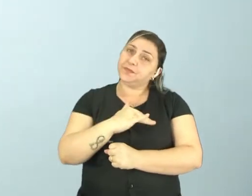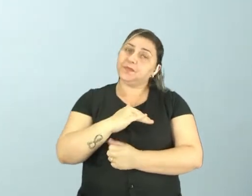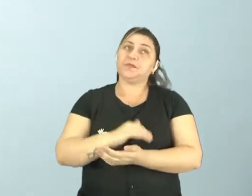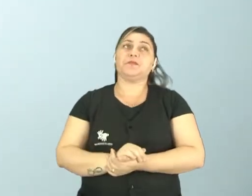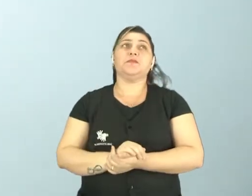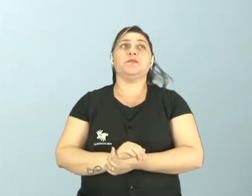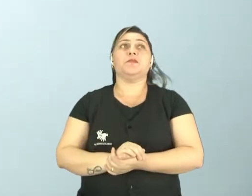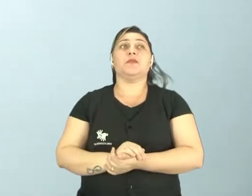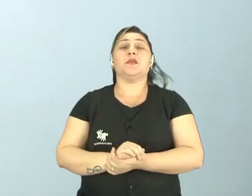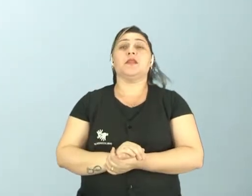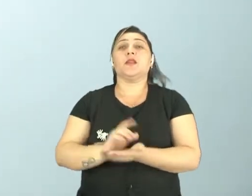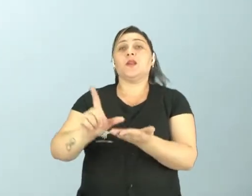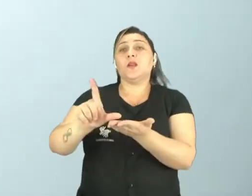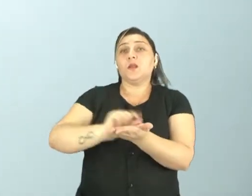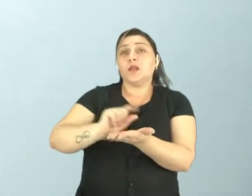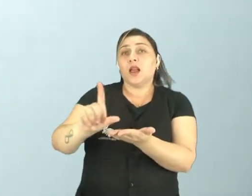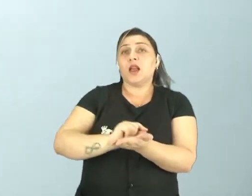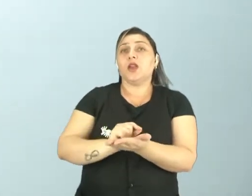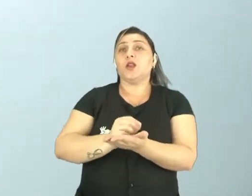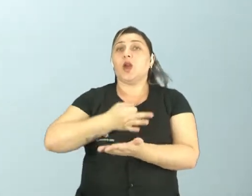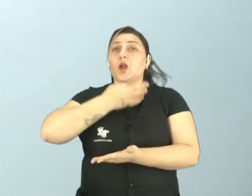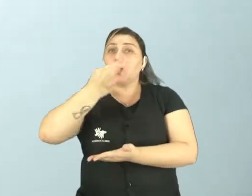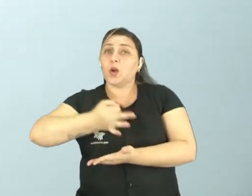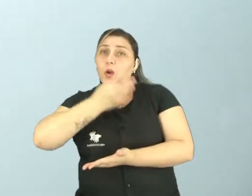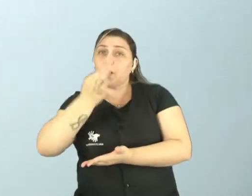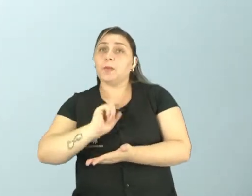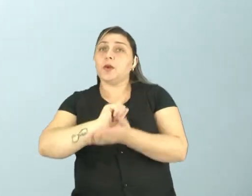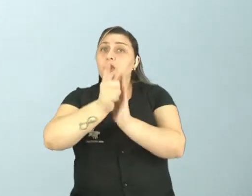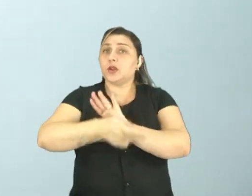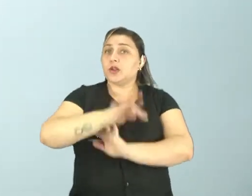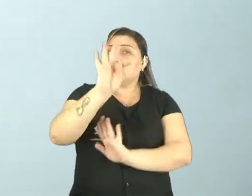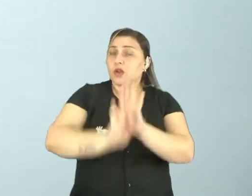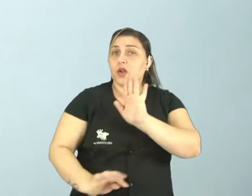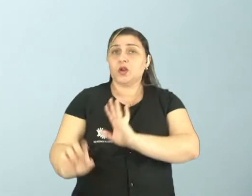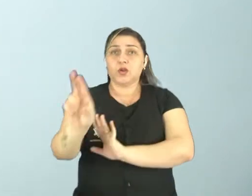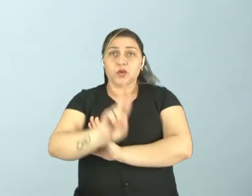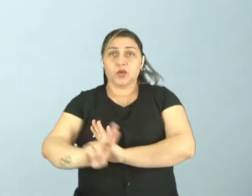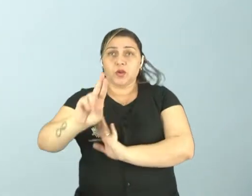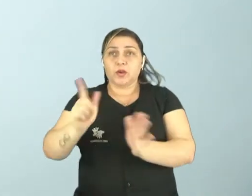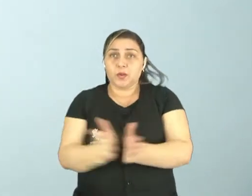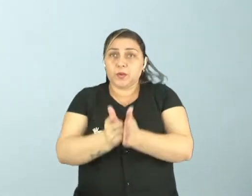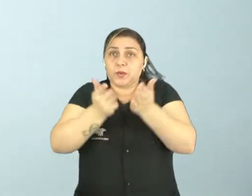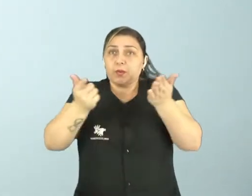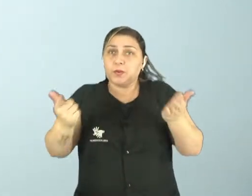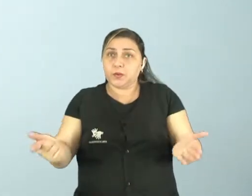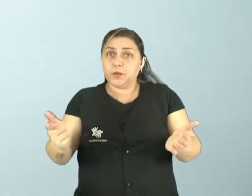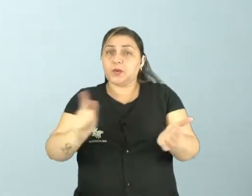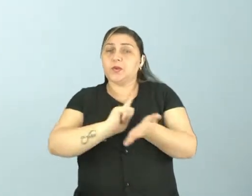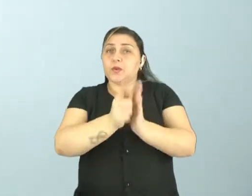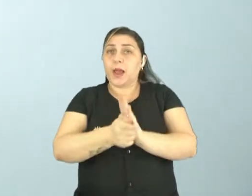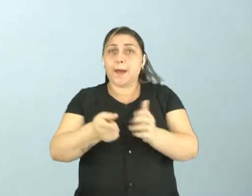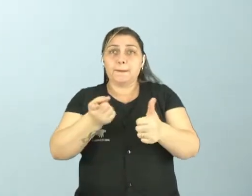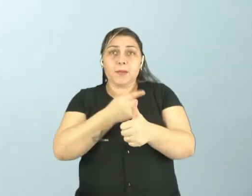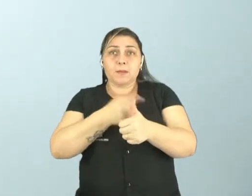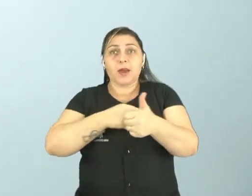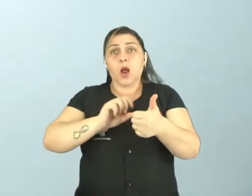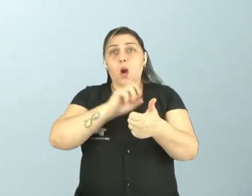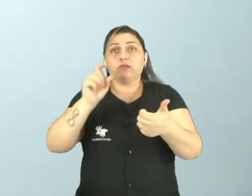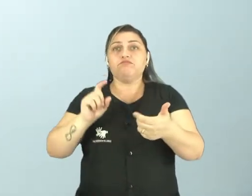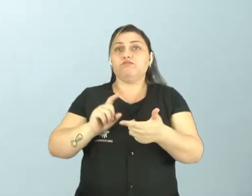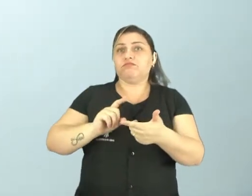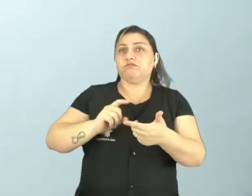Nos artigos de opinião, que é esse gênero textual que nós usamos na esfera jornalística, podemos usar a primeira ou a terceira